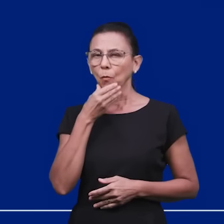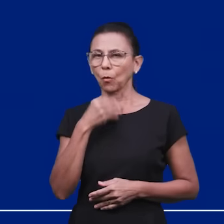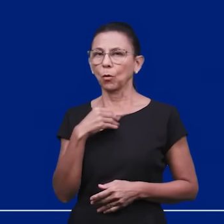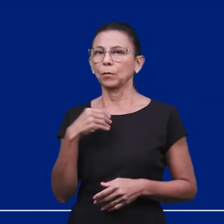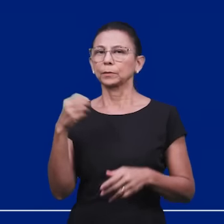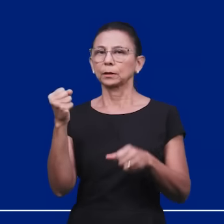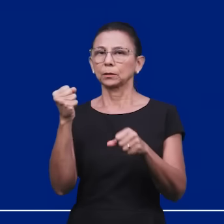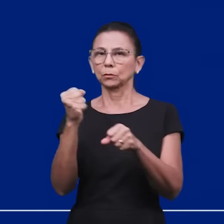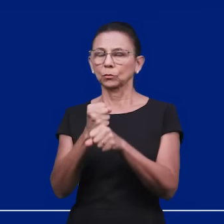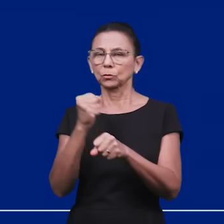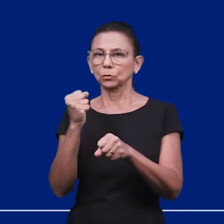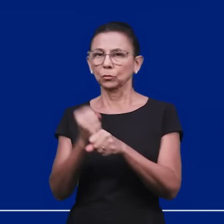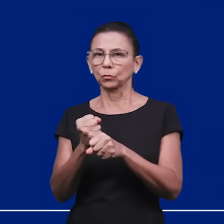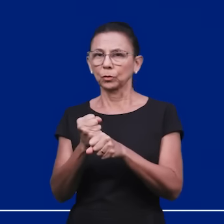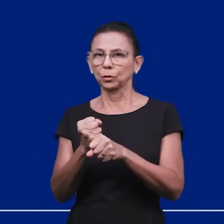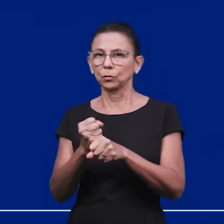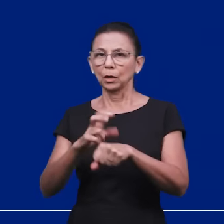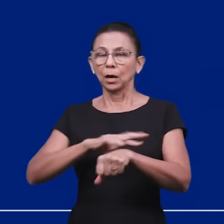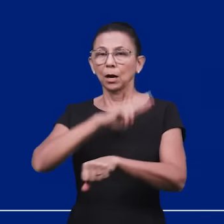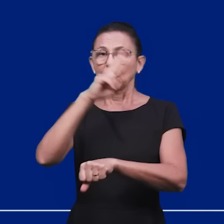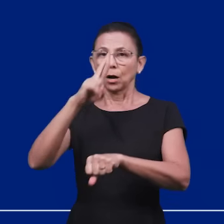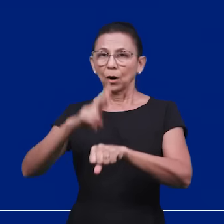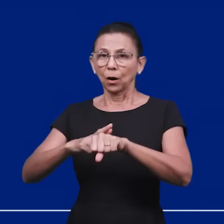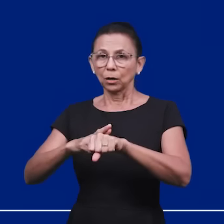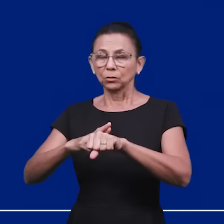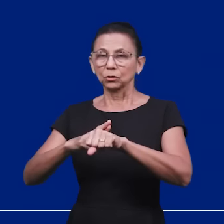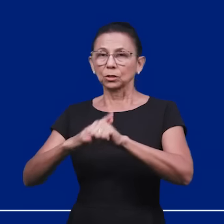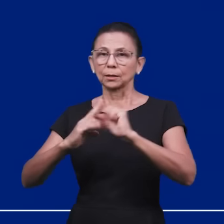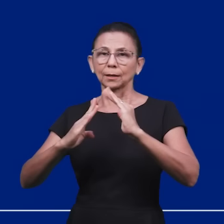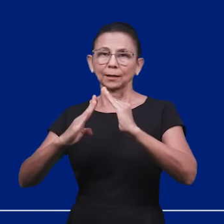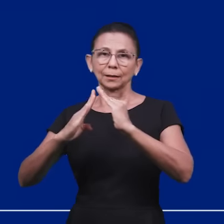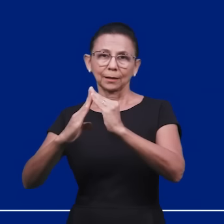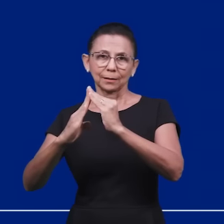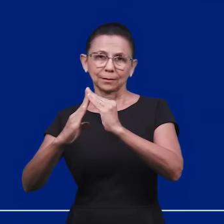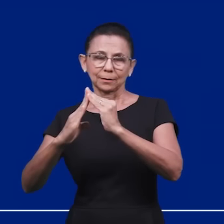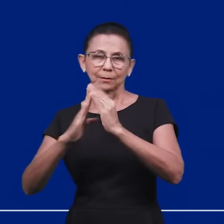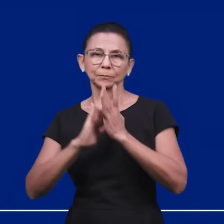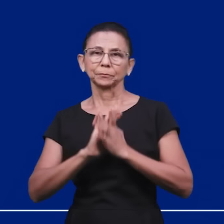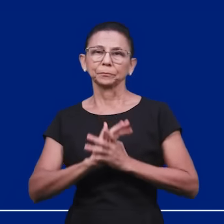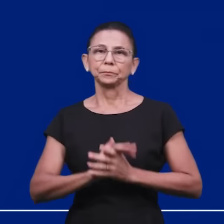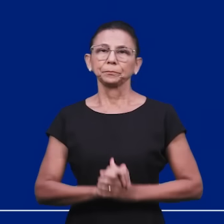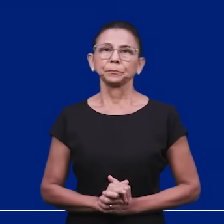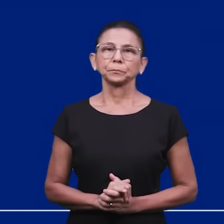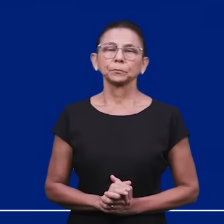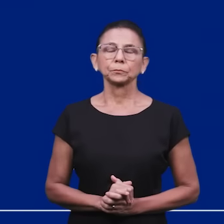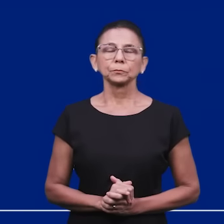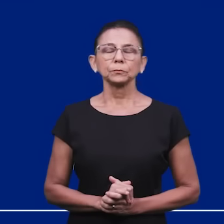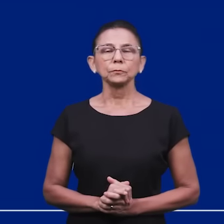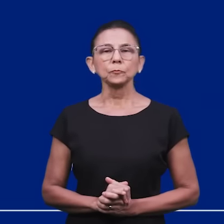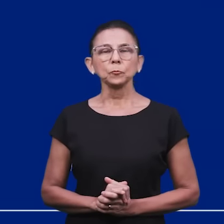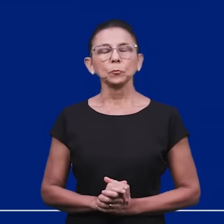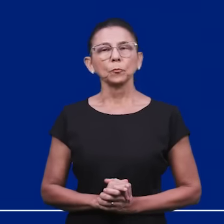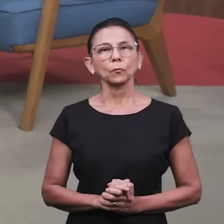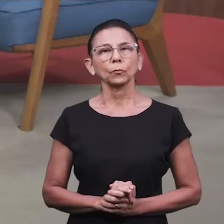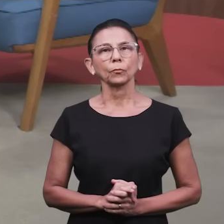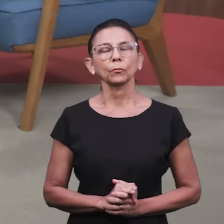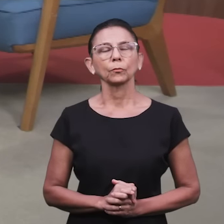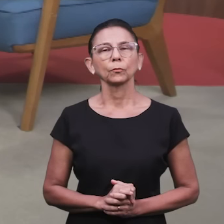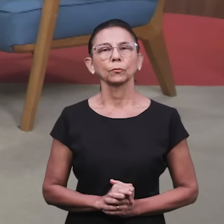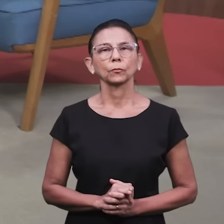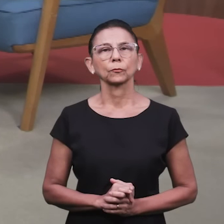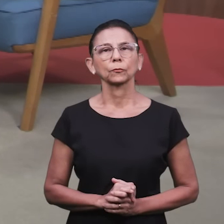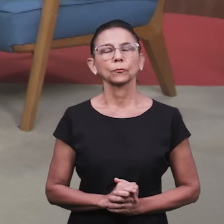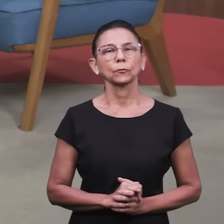a rocha. É interessante que a força